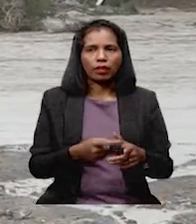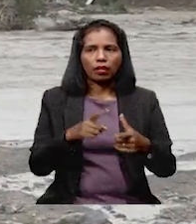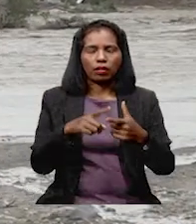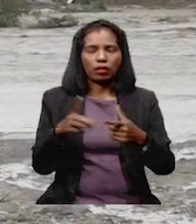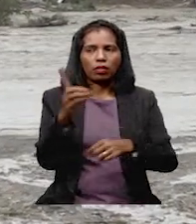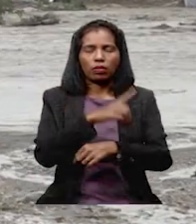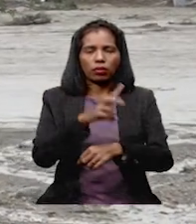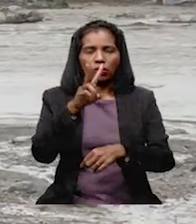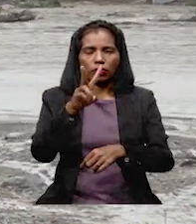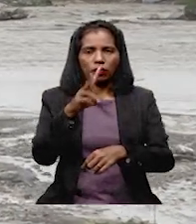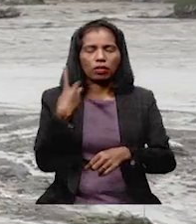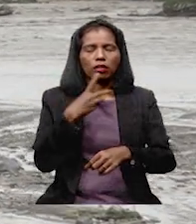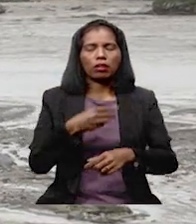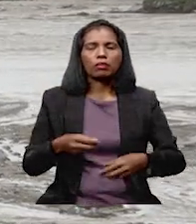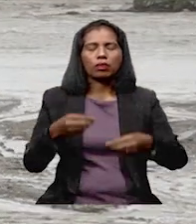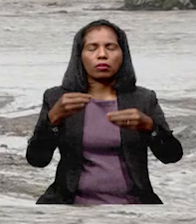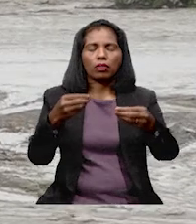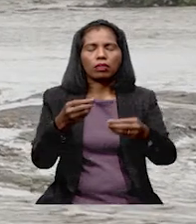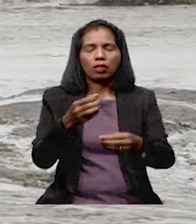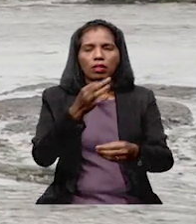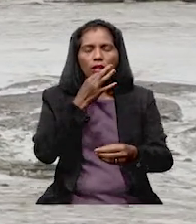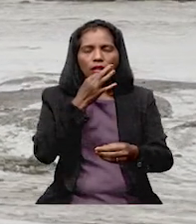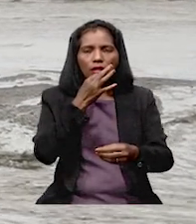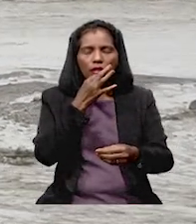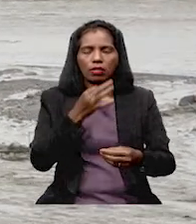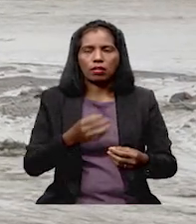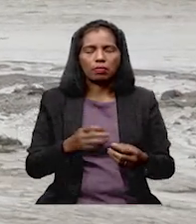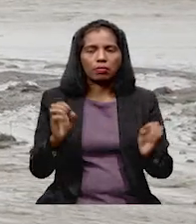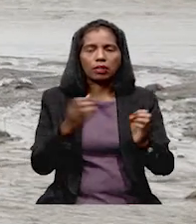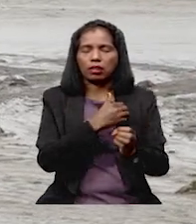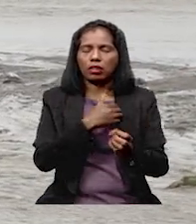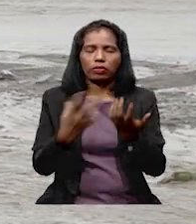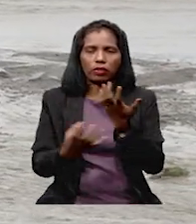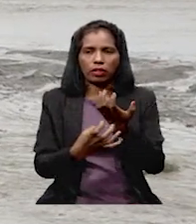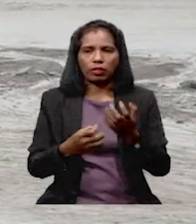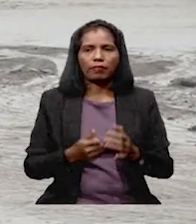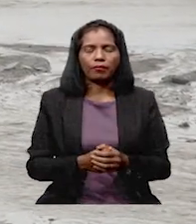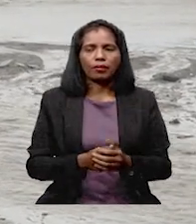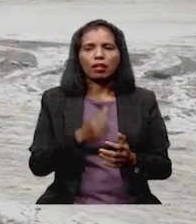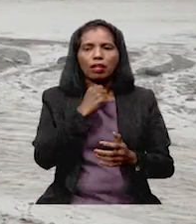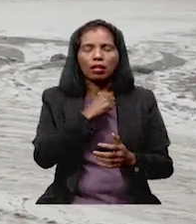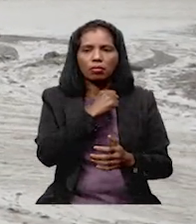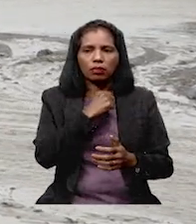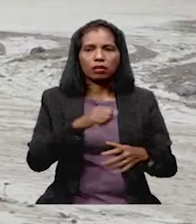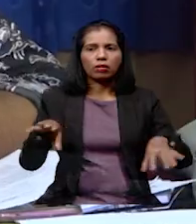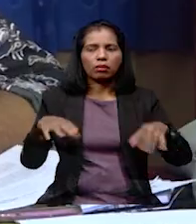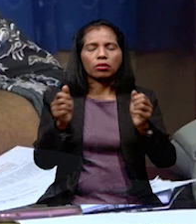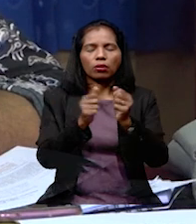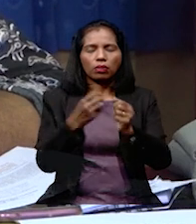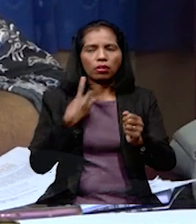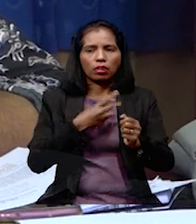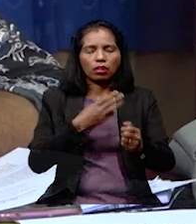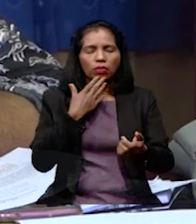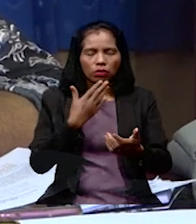fo na hahang matak persir bel organizang normalmente ya Don Bosco ne amusira kopero ita diak tetebes ya garese